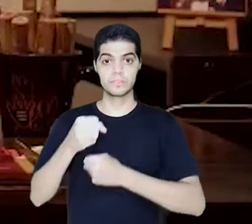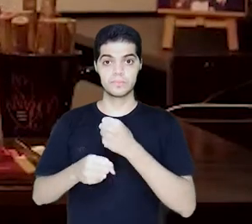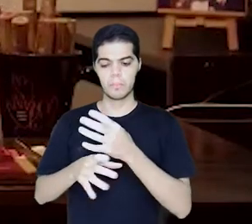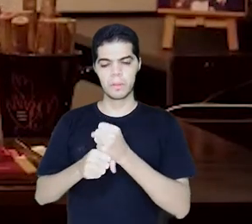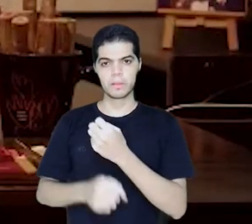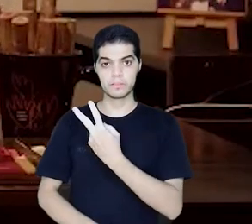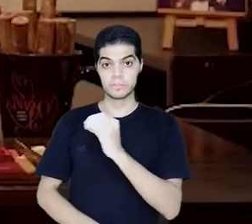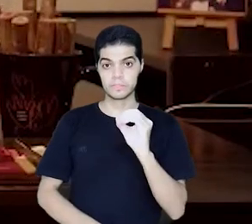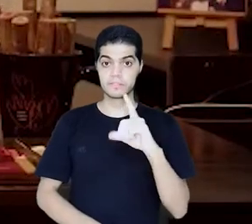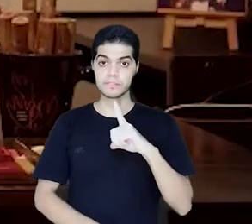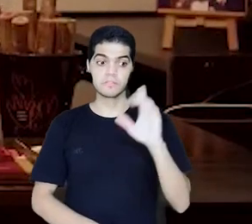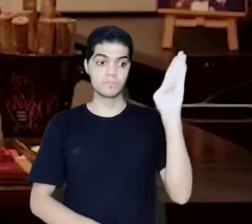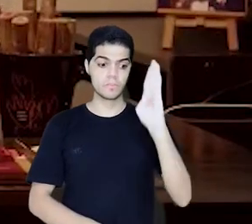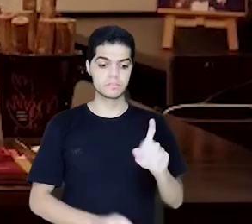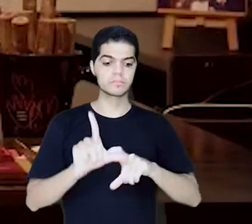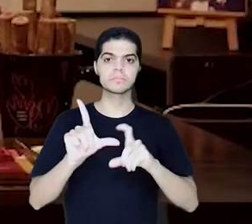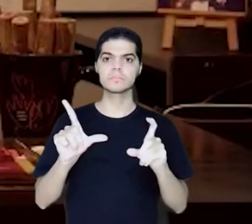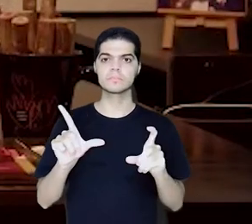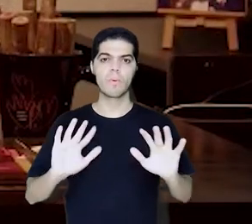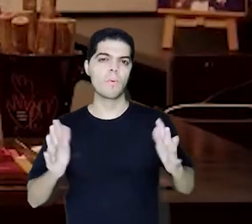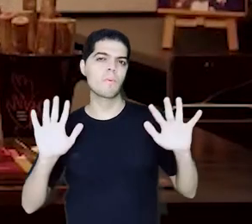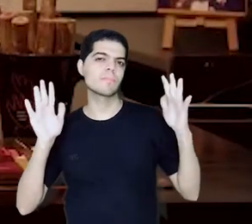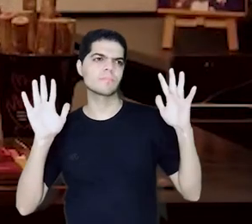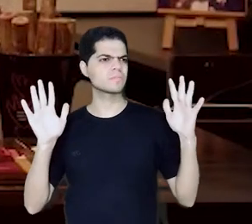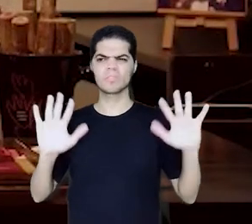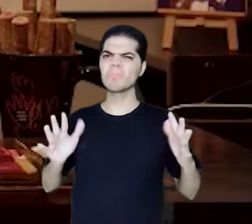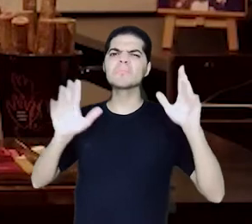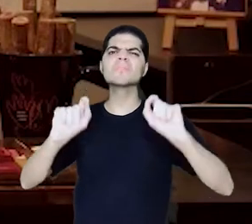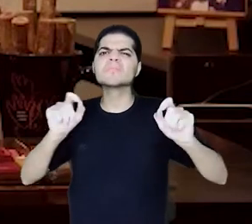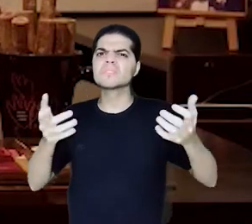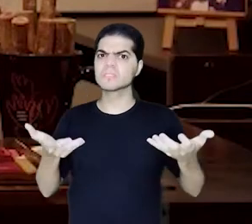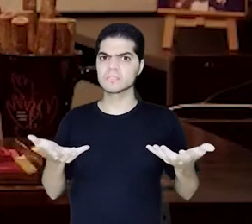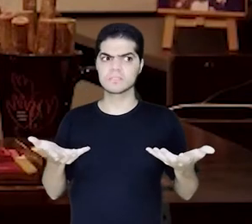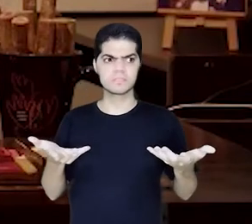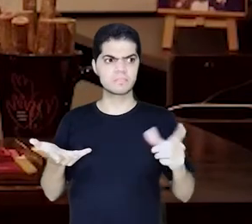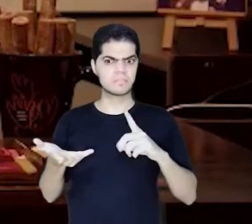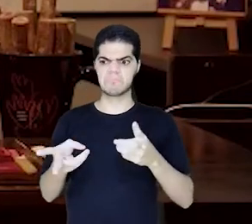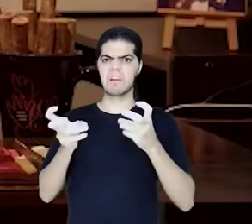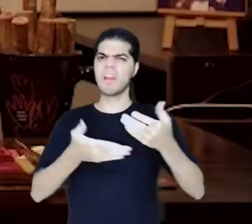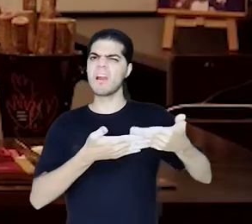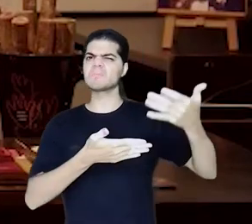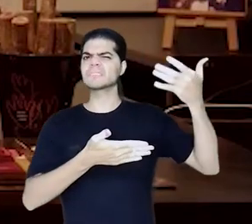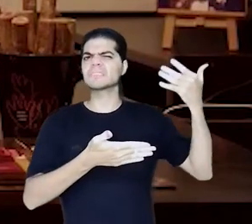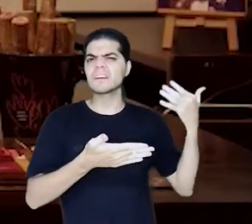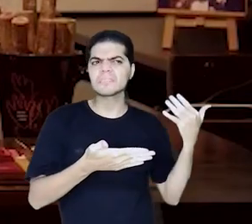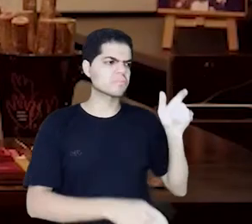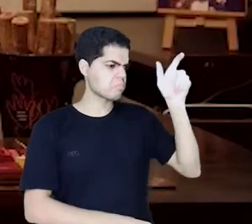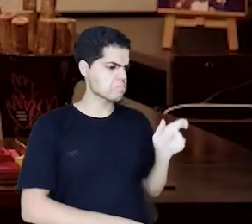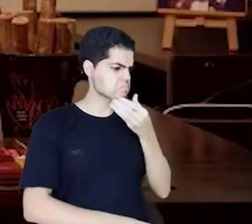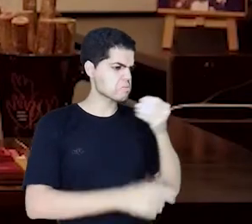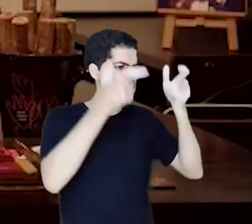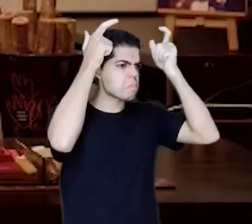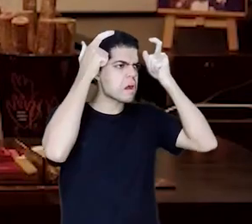200 anos da independência. Comemorar. Comemorar o quê? O ato simbólico de um